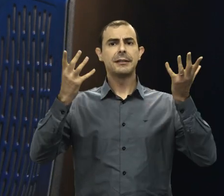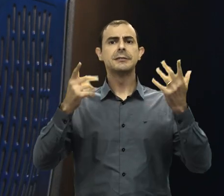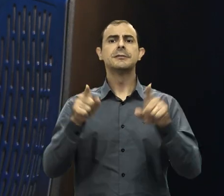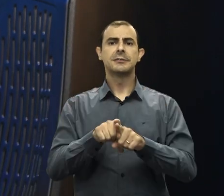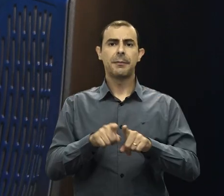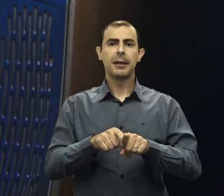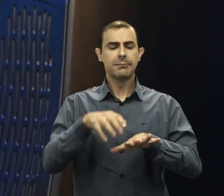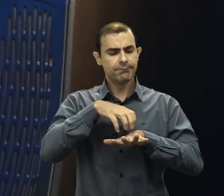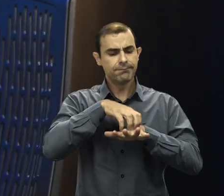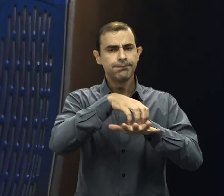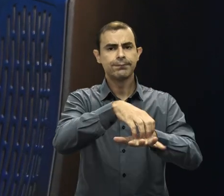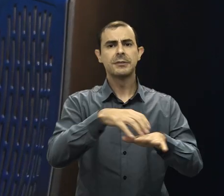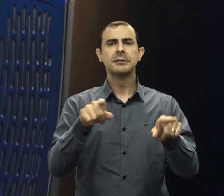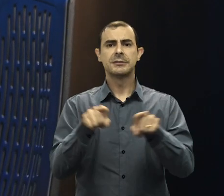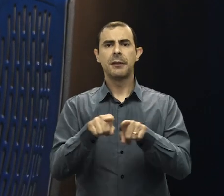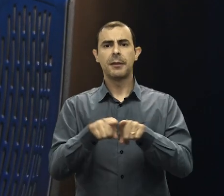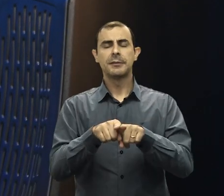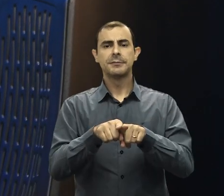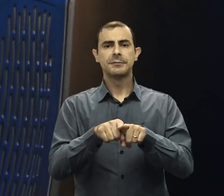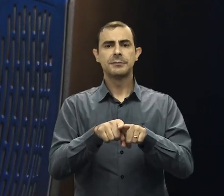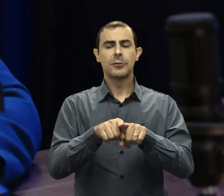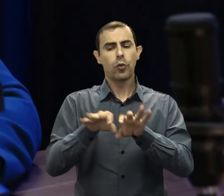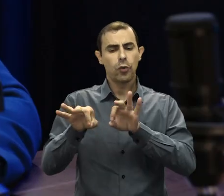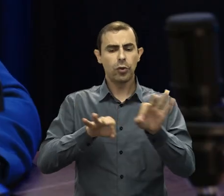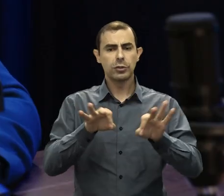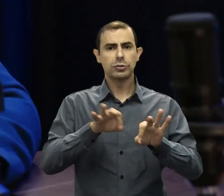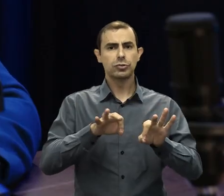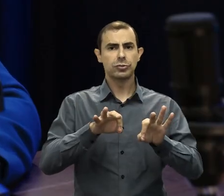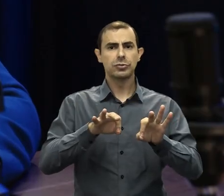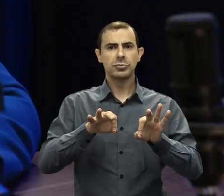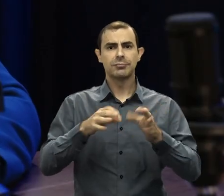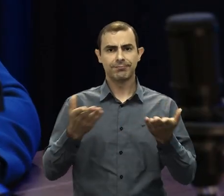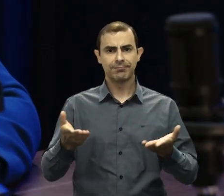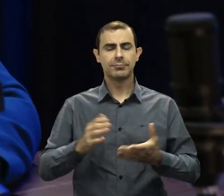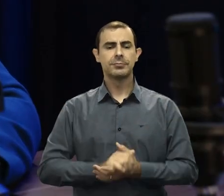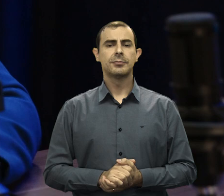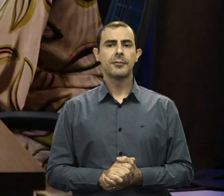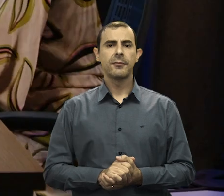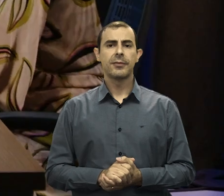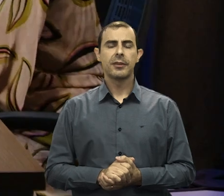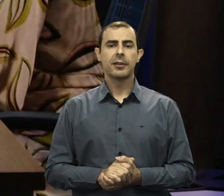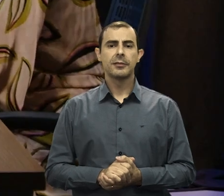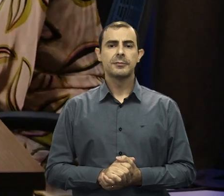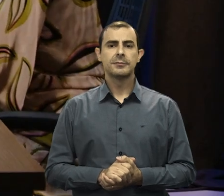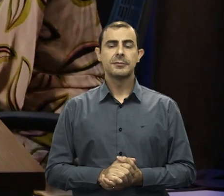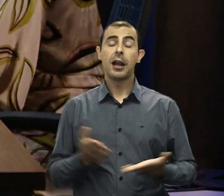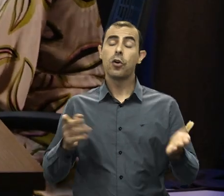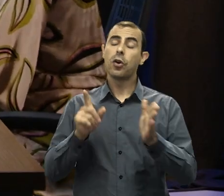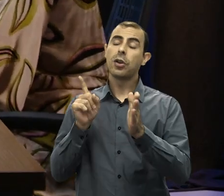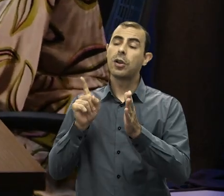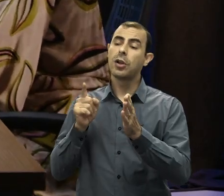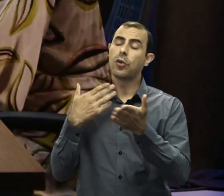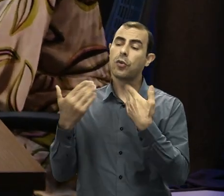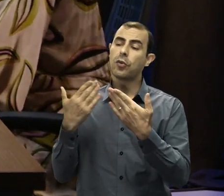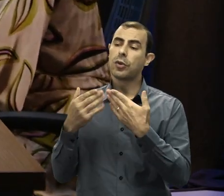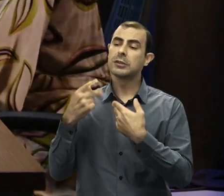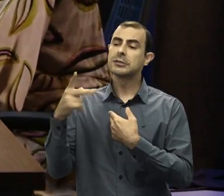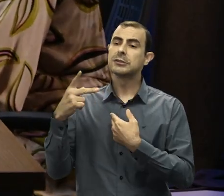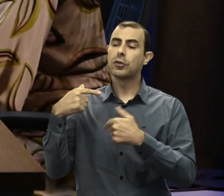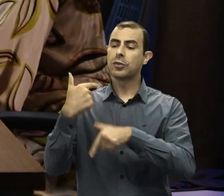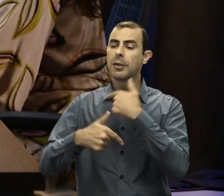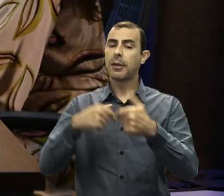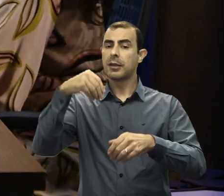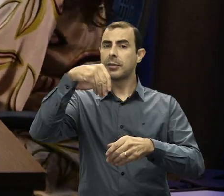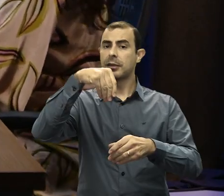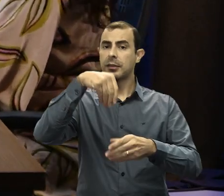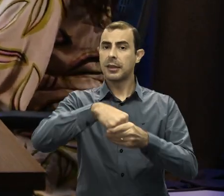né, em carretas nessas que produzem esse tipo de conteúdo. E agora, falando um pouco dessa sua atuação